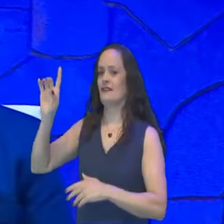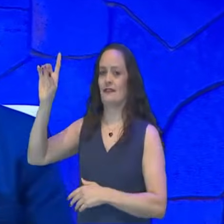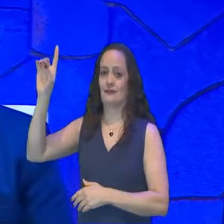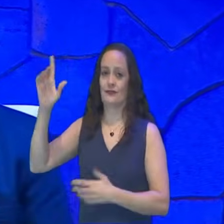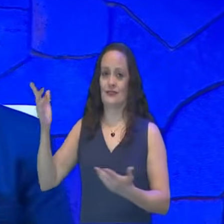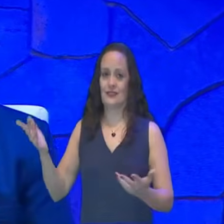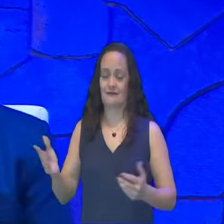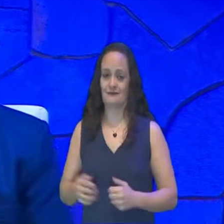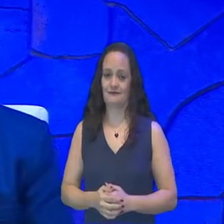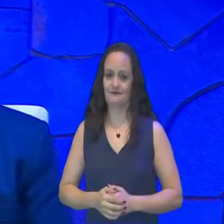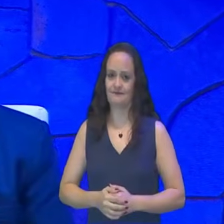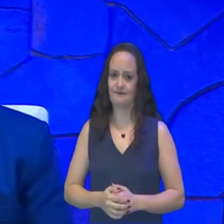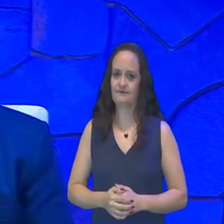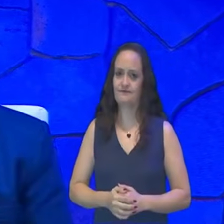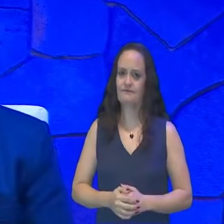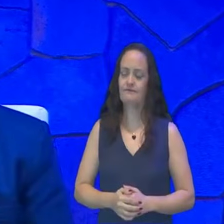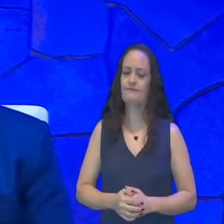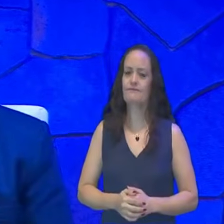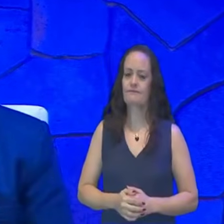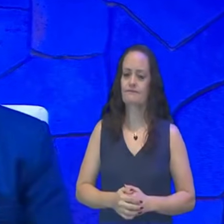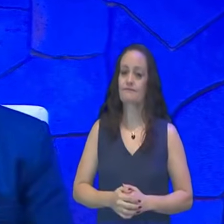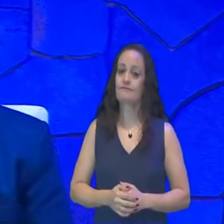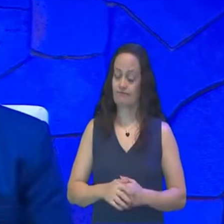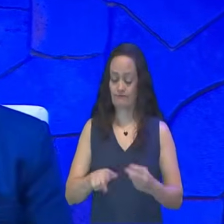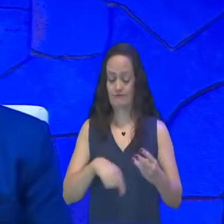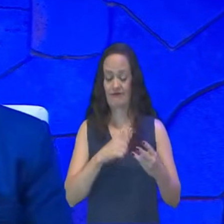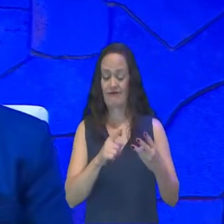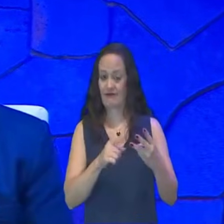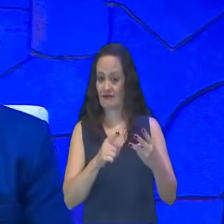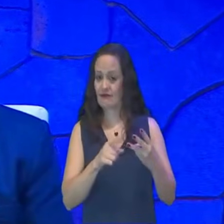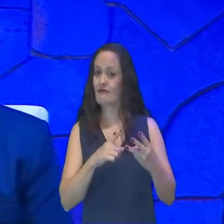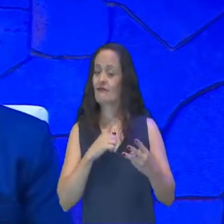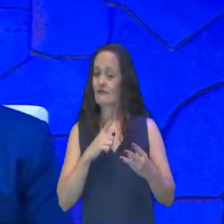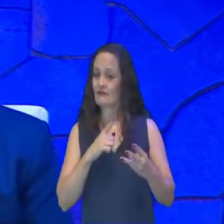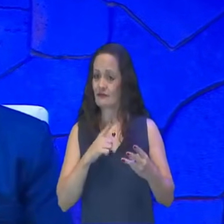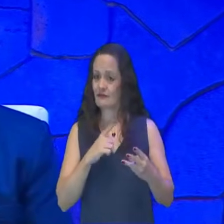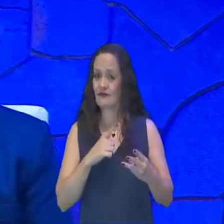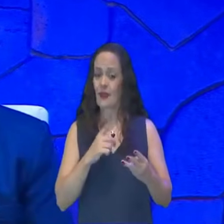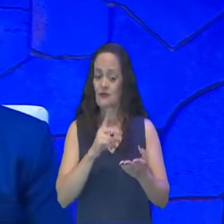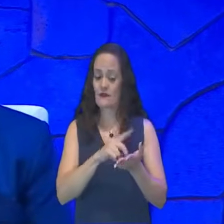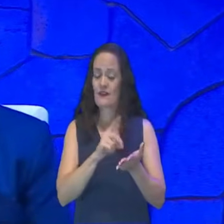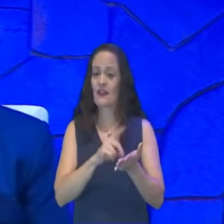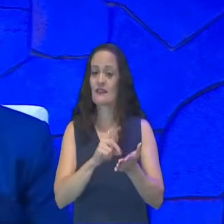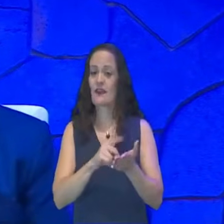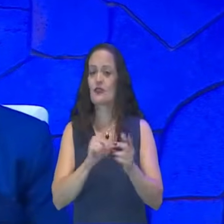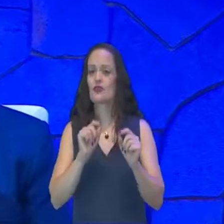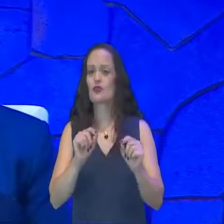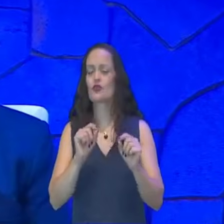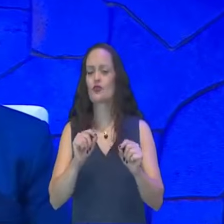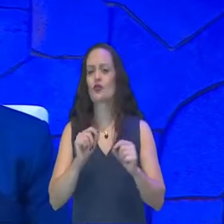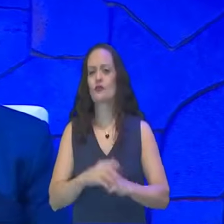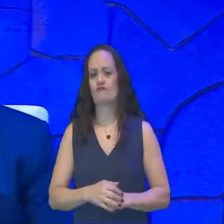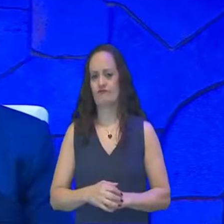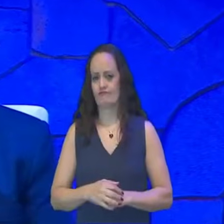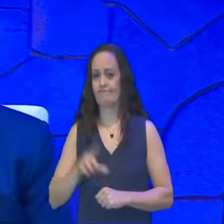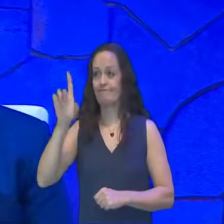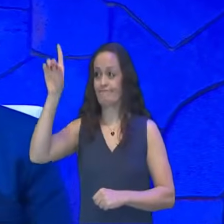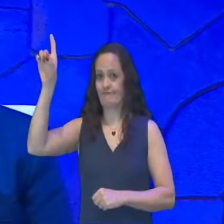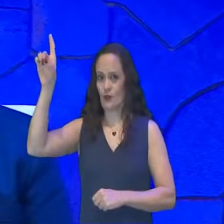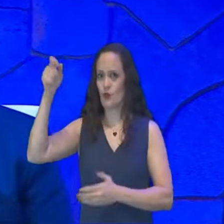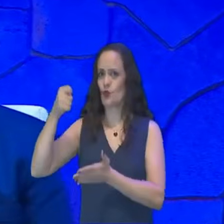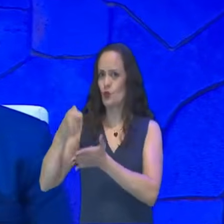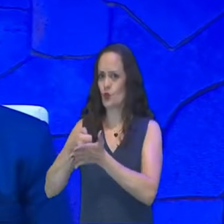que nos leva, meus irmãos, para uma terceira verdade, que é a exigência do reino de Deus.